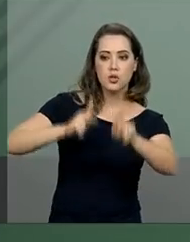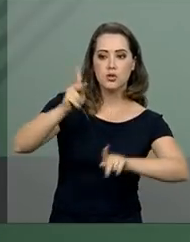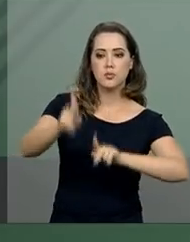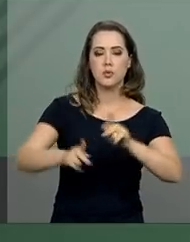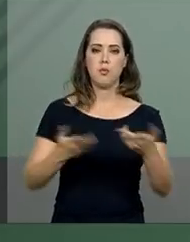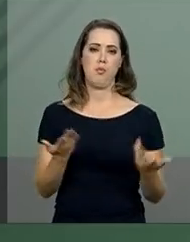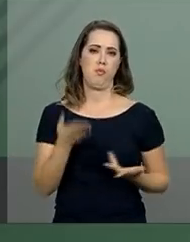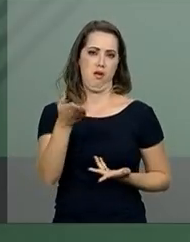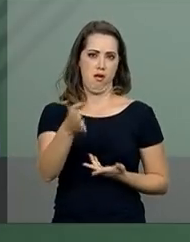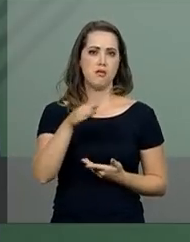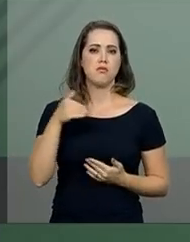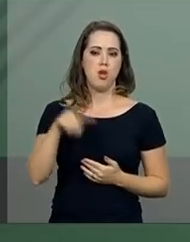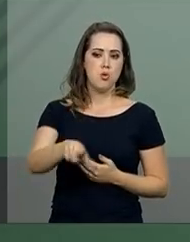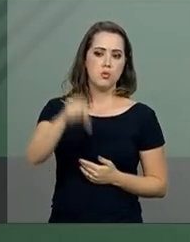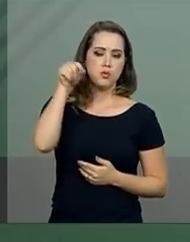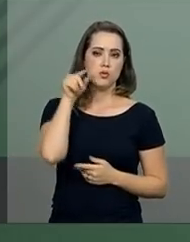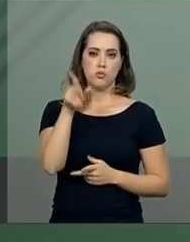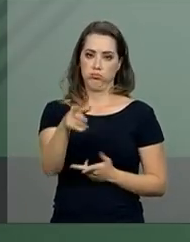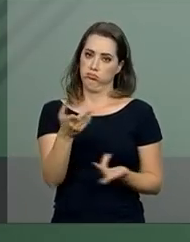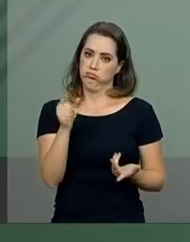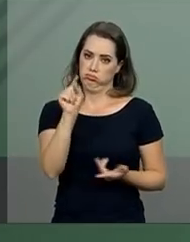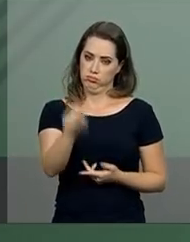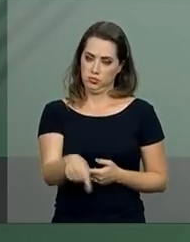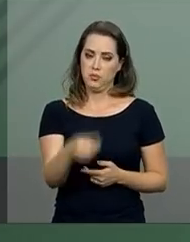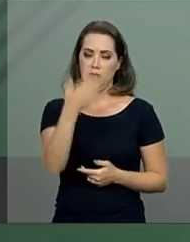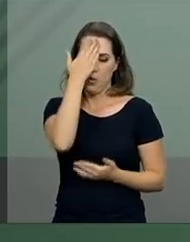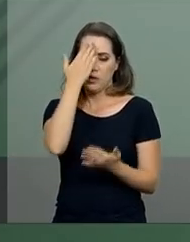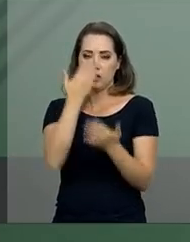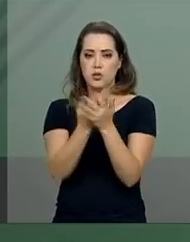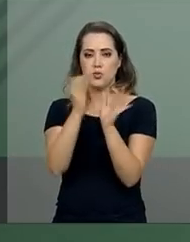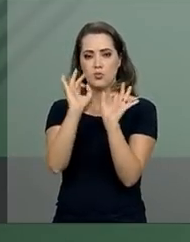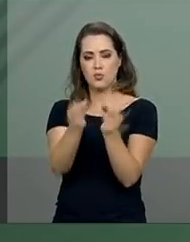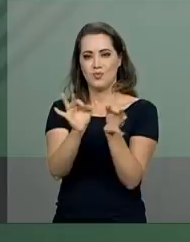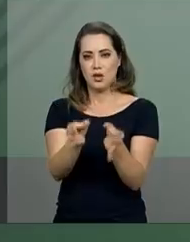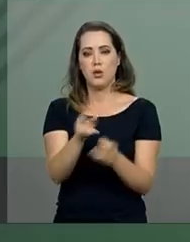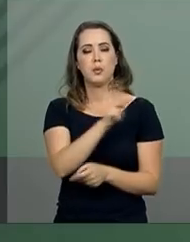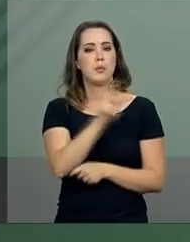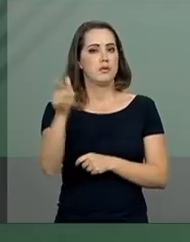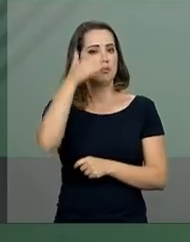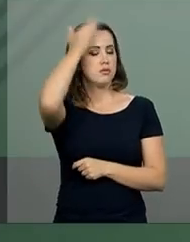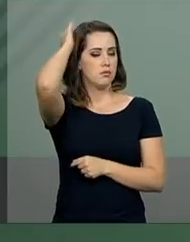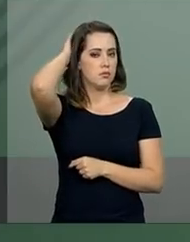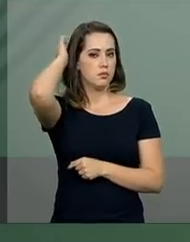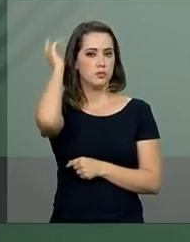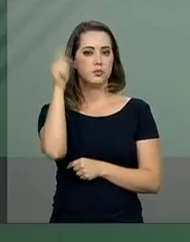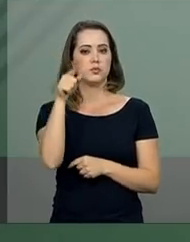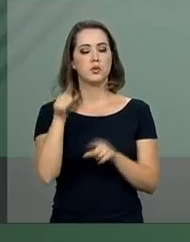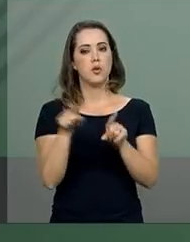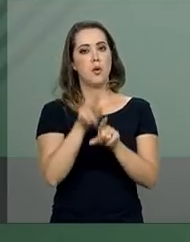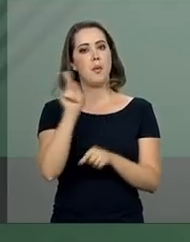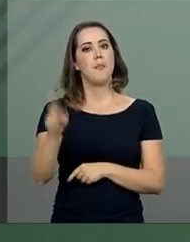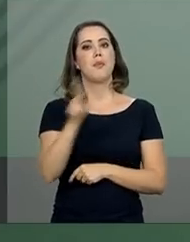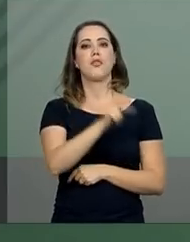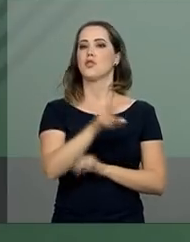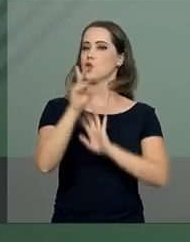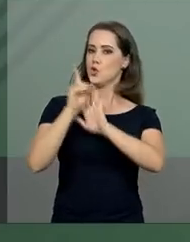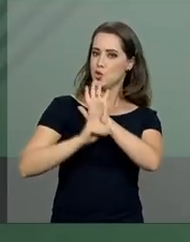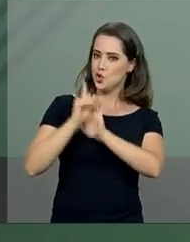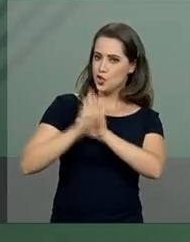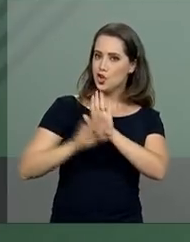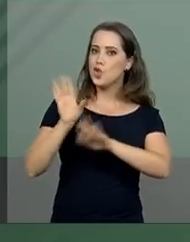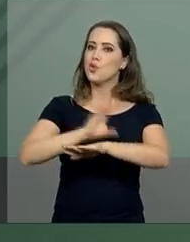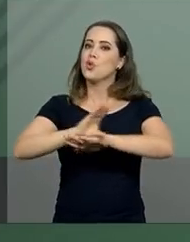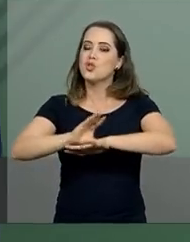respeitar a vontade do eleitor eu tenho certeza que o presidente michel temer como professor de direito constitucional